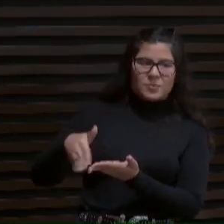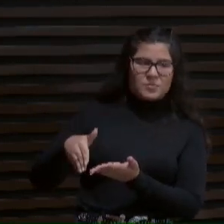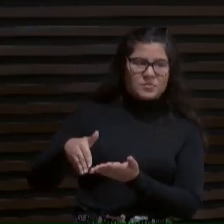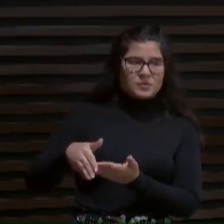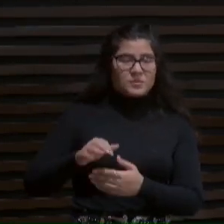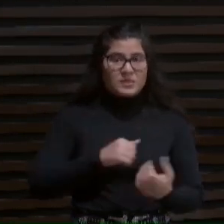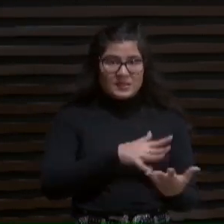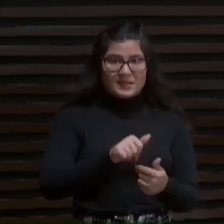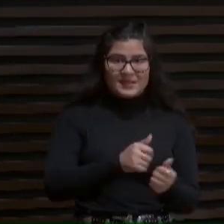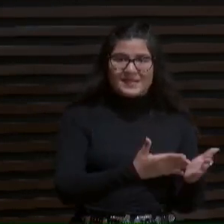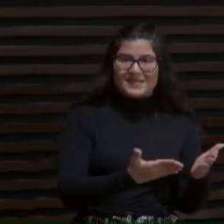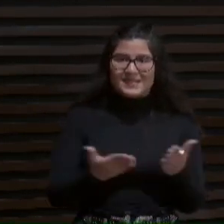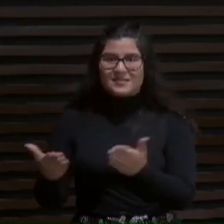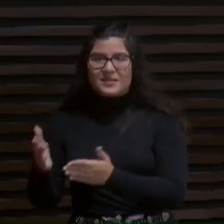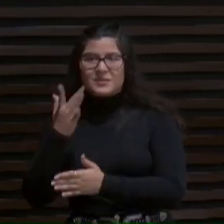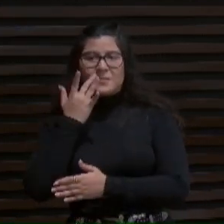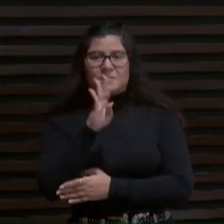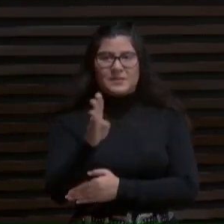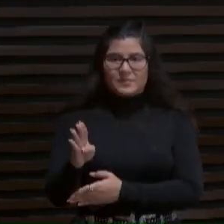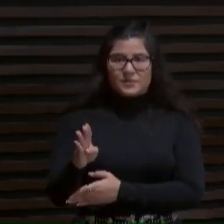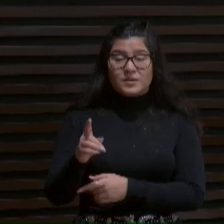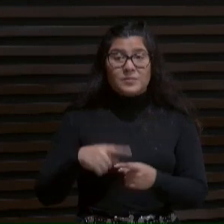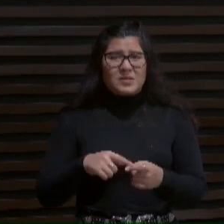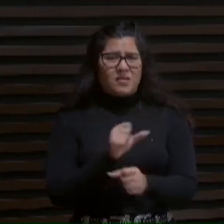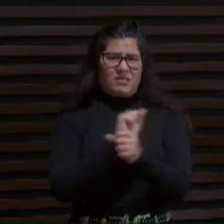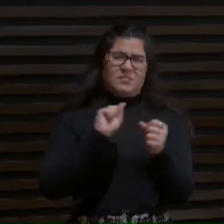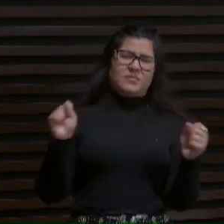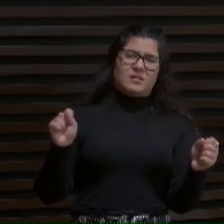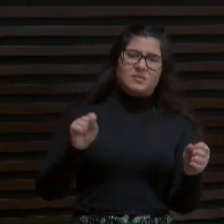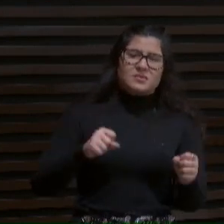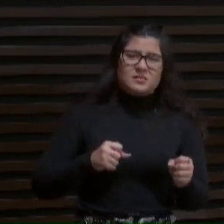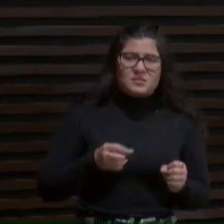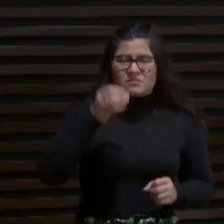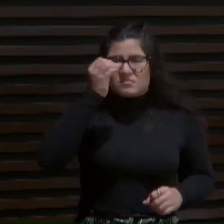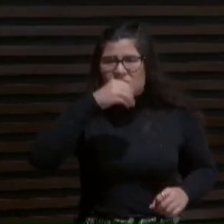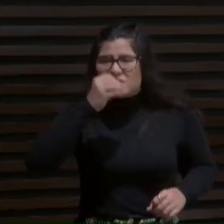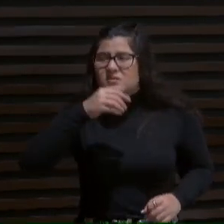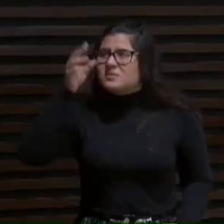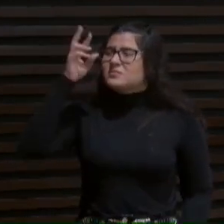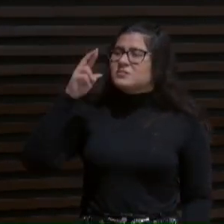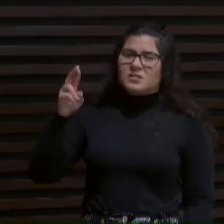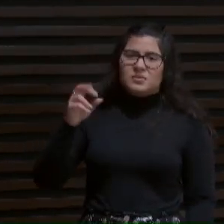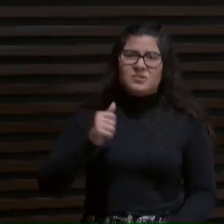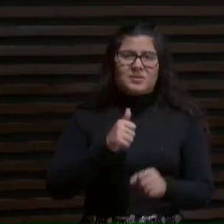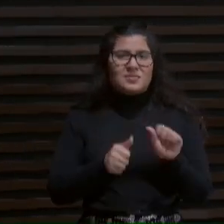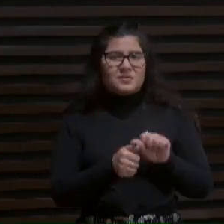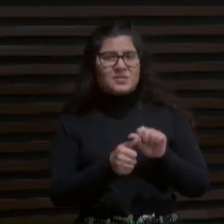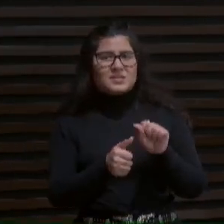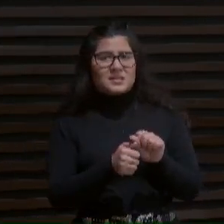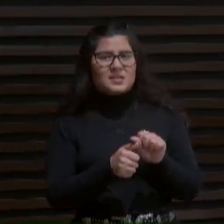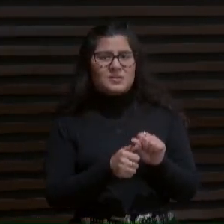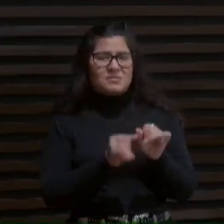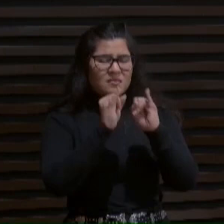Babilônia, porque eles foram rebeldes, eles abandonaram o Senhor, eles construíram altares para